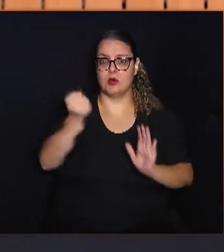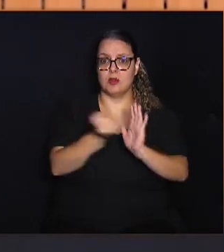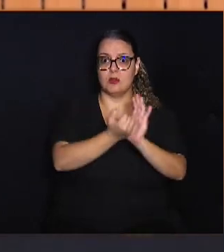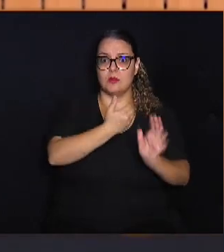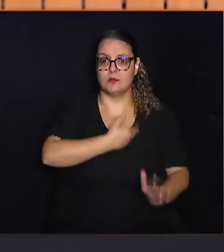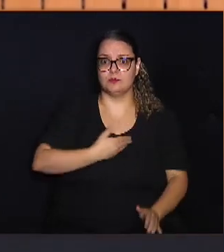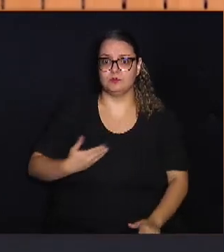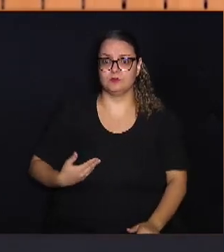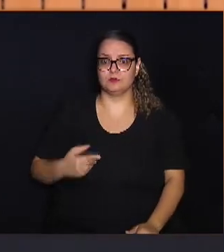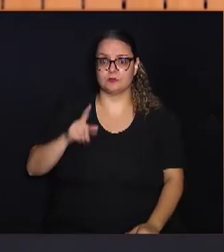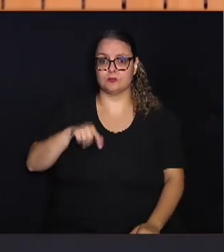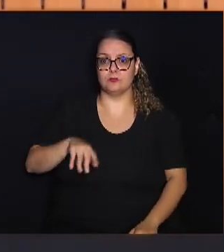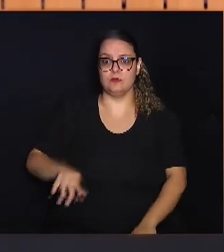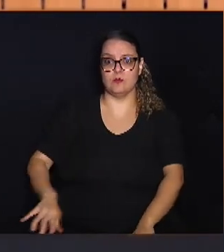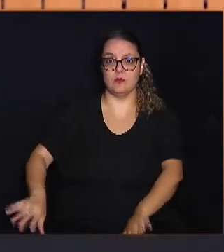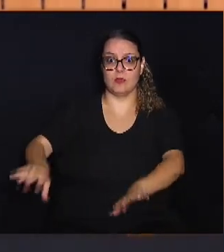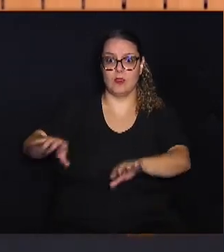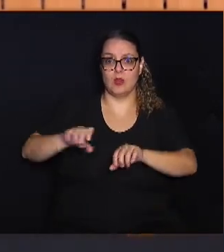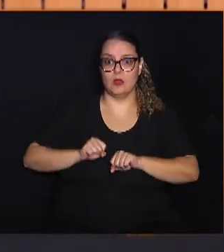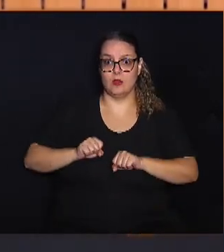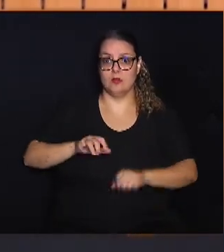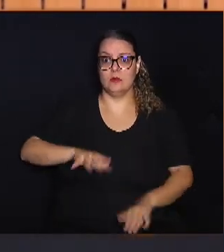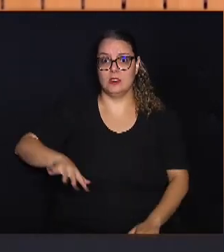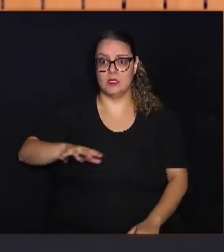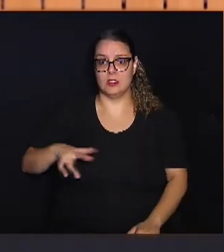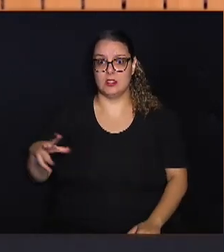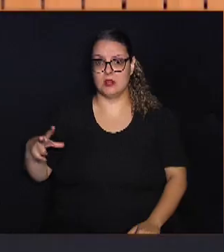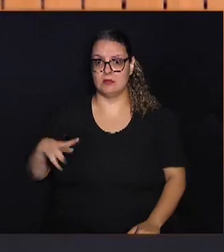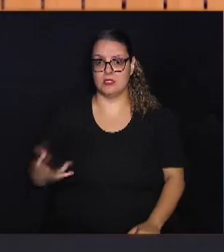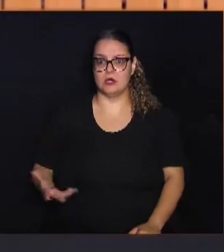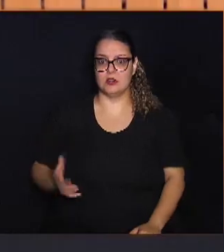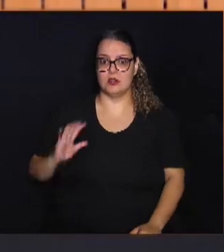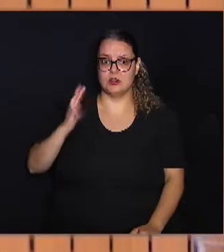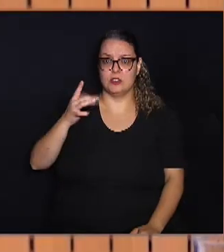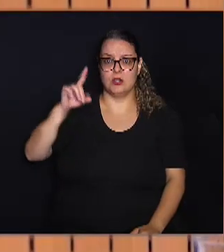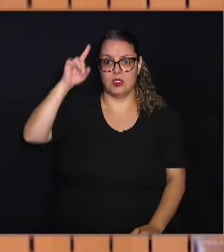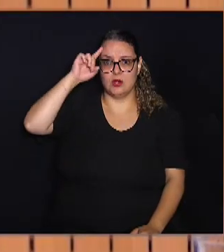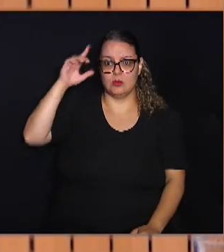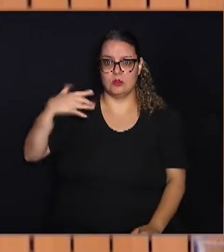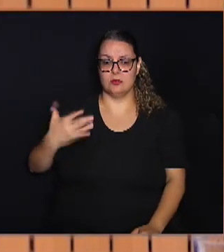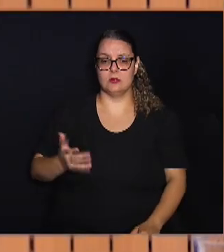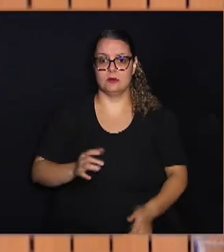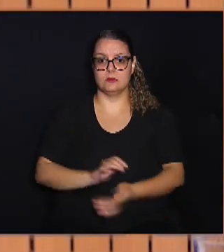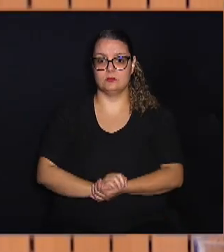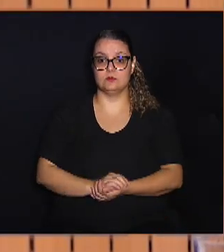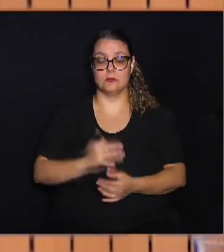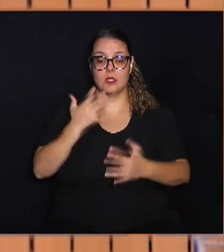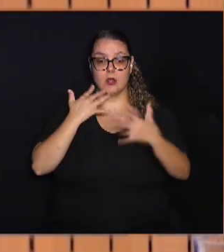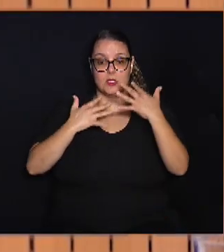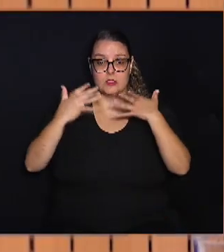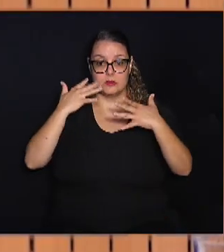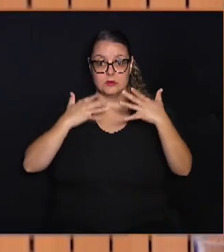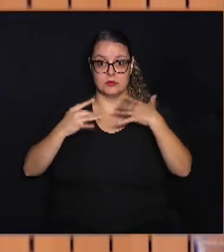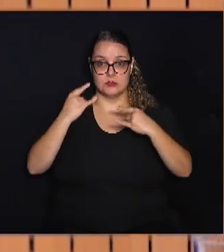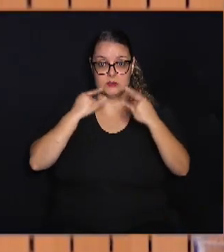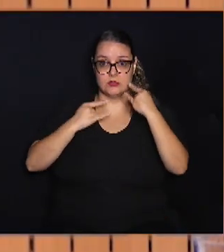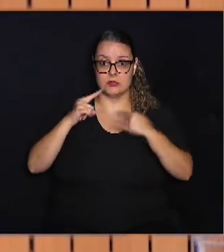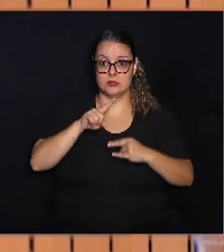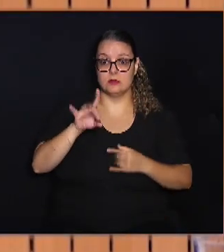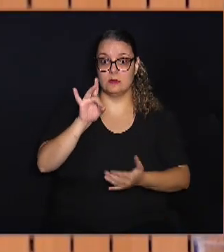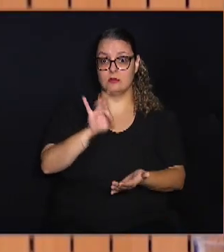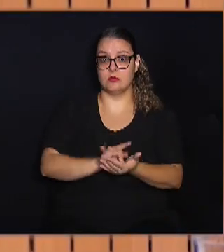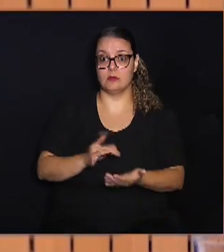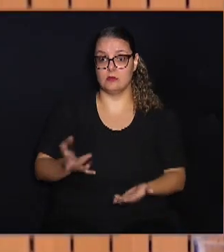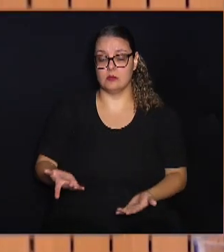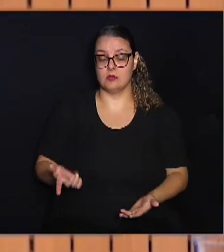foi apropriado pelo setor privado, e isso acontece todo dia. As intenções que têm sido, embora não oficiais,